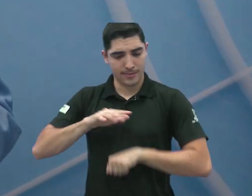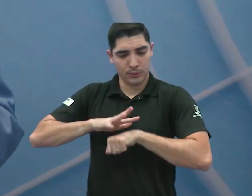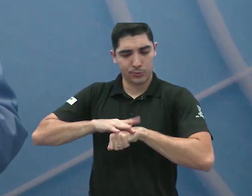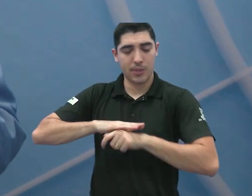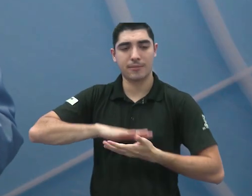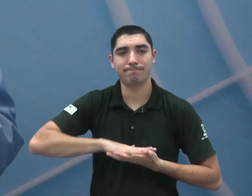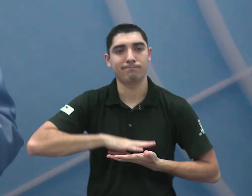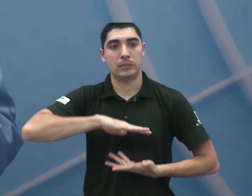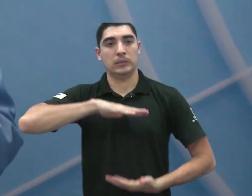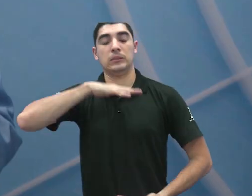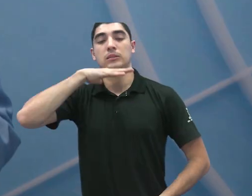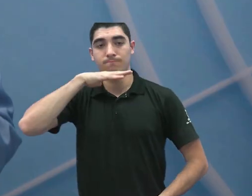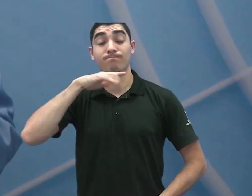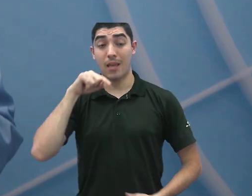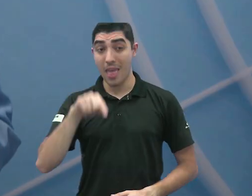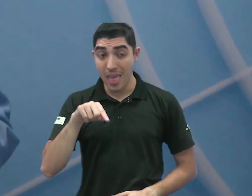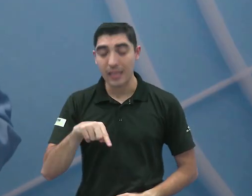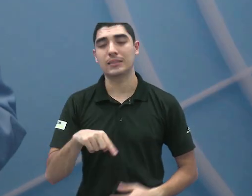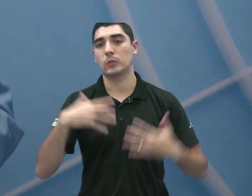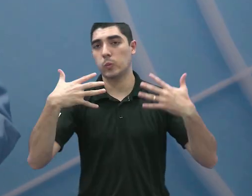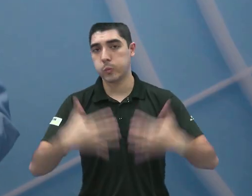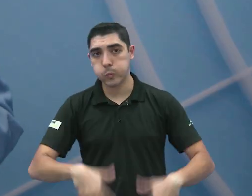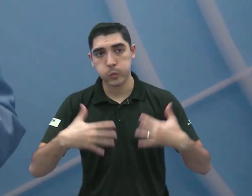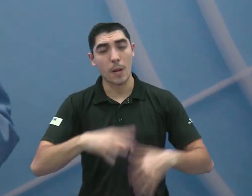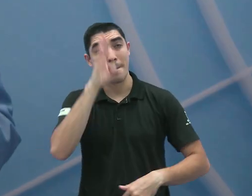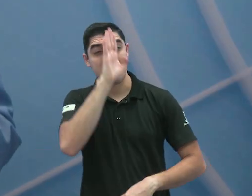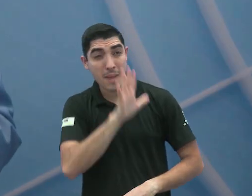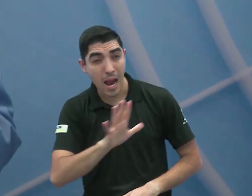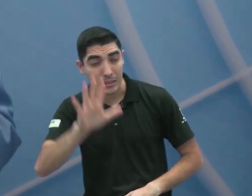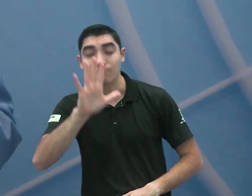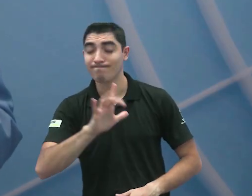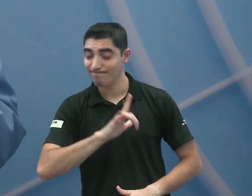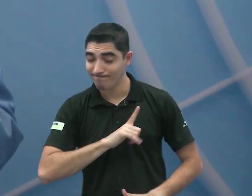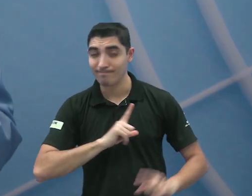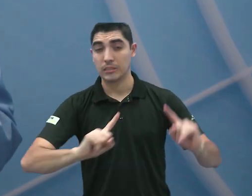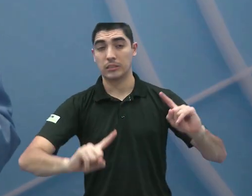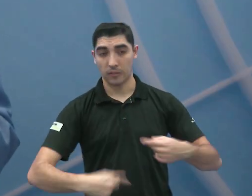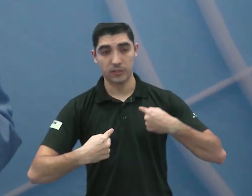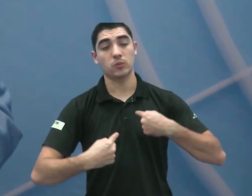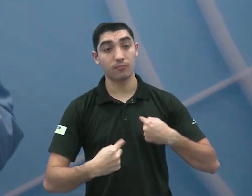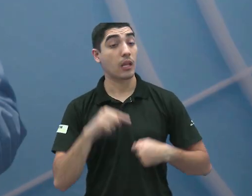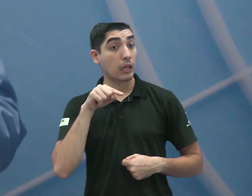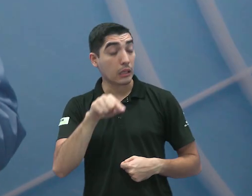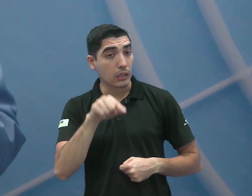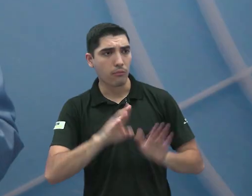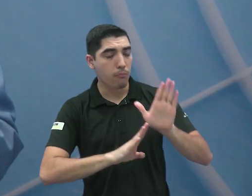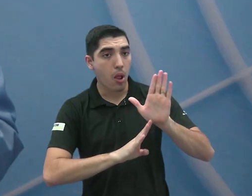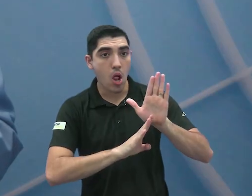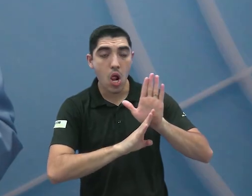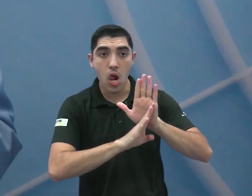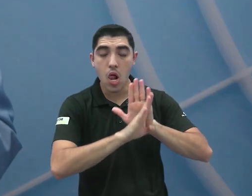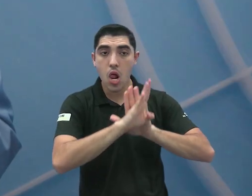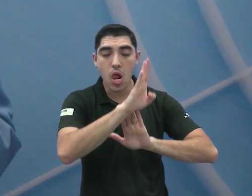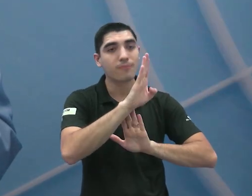tem se tornado um dos grandes desafios no Brasil nos últimos anos e números não param de crescer, gente.